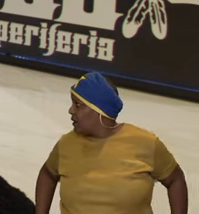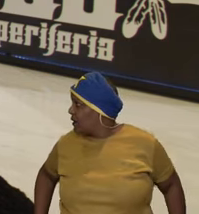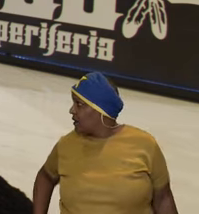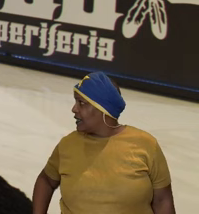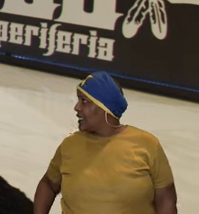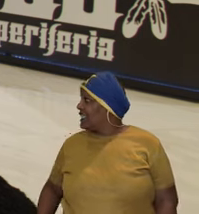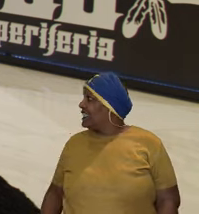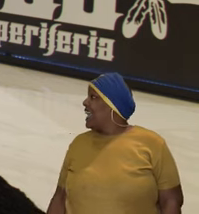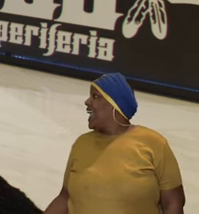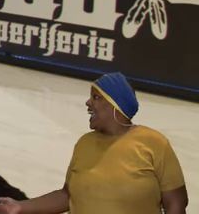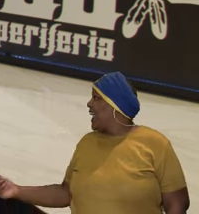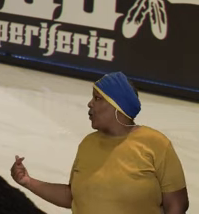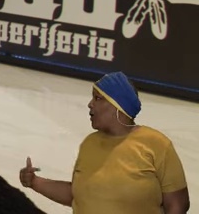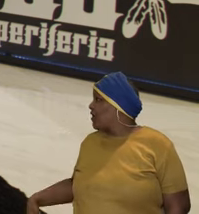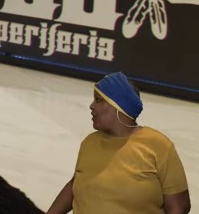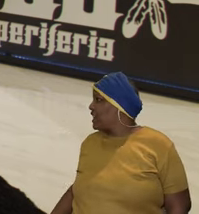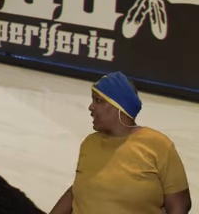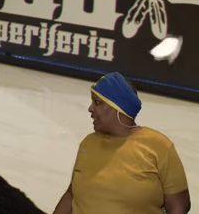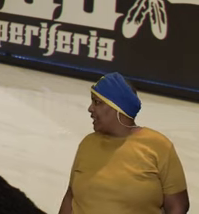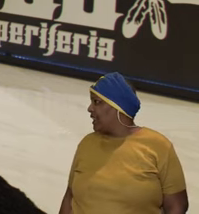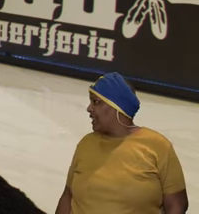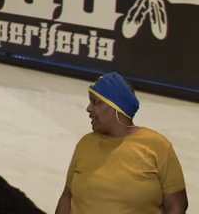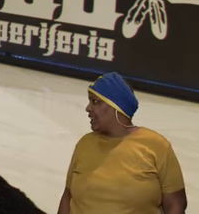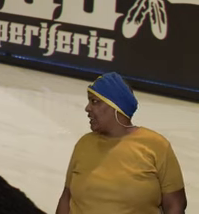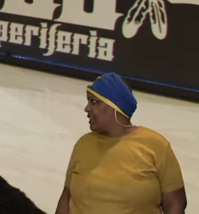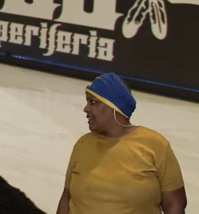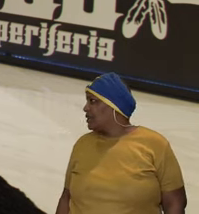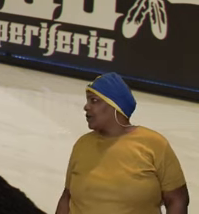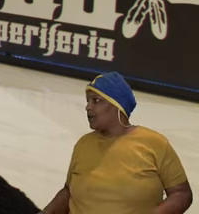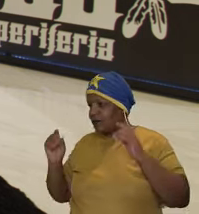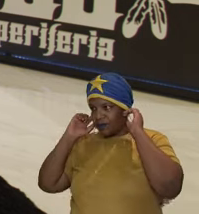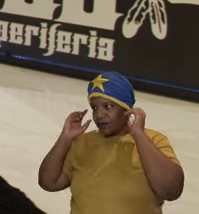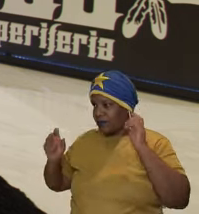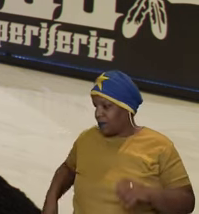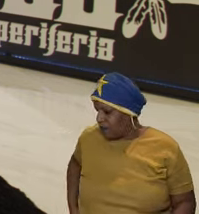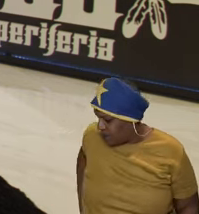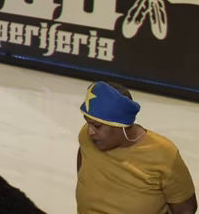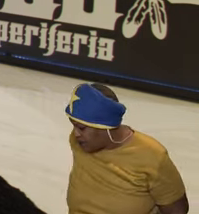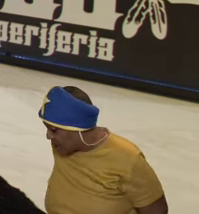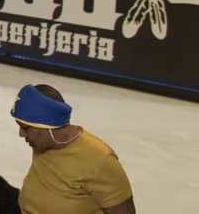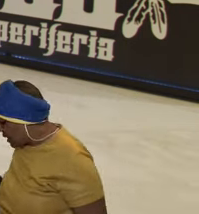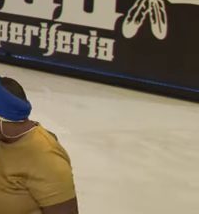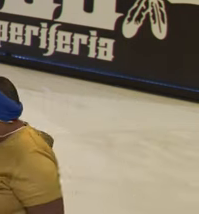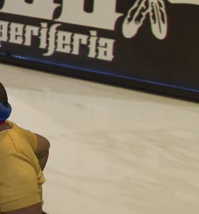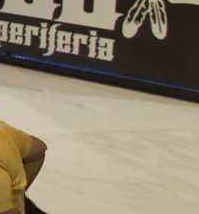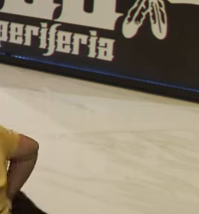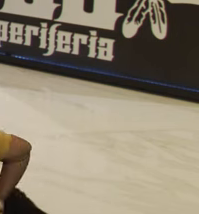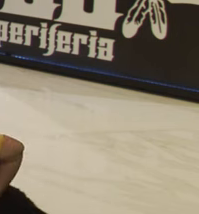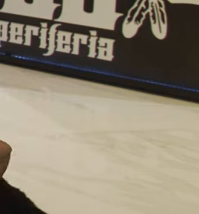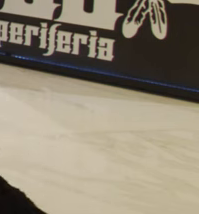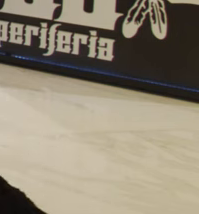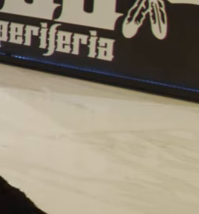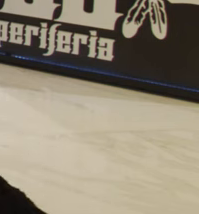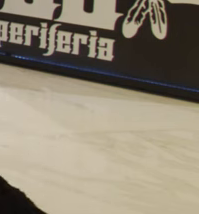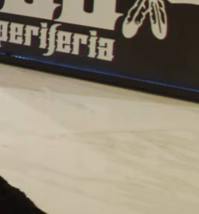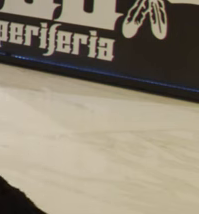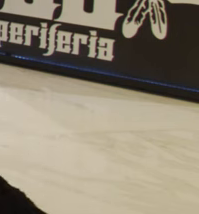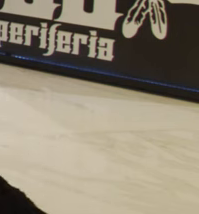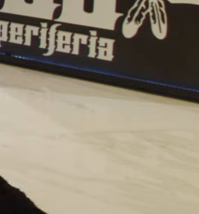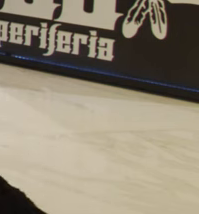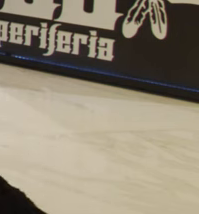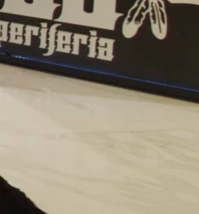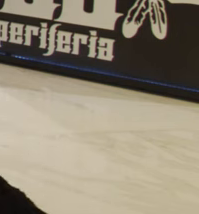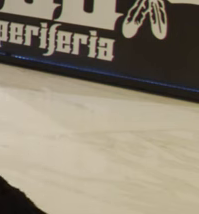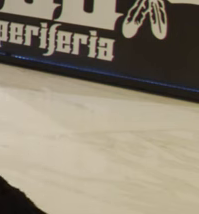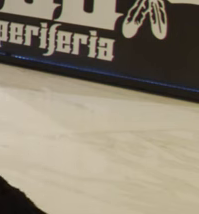E essa aqui, mano? Ah. É sem palavras, a gente fez essa música. Chamamos uma pessoa muito importante na música